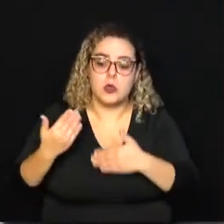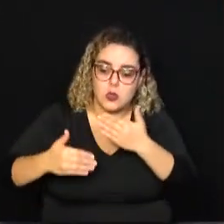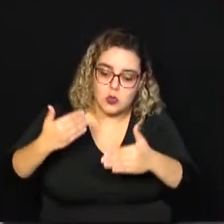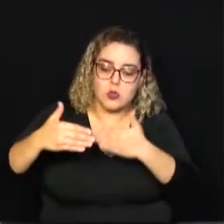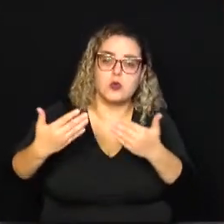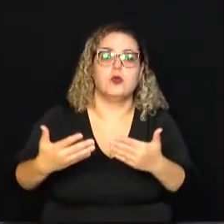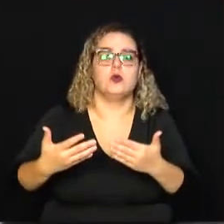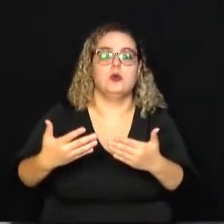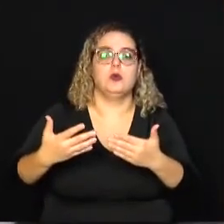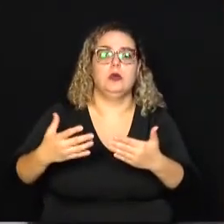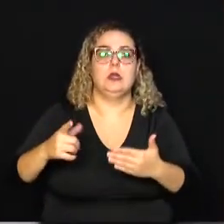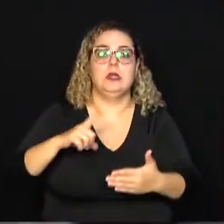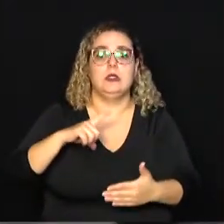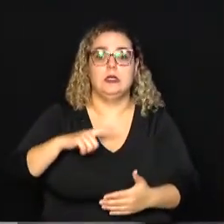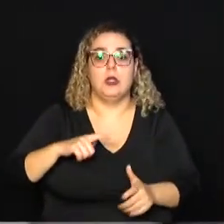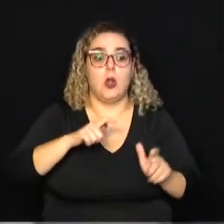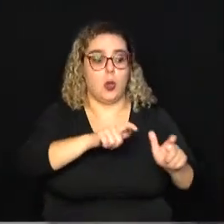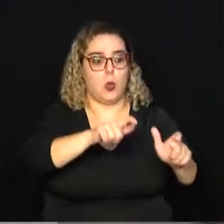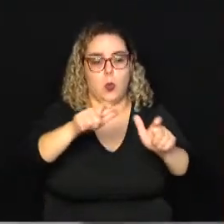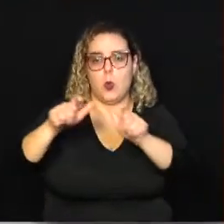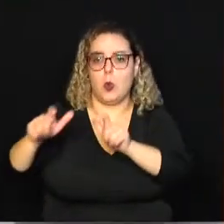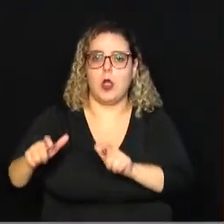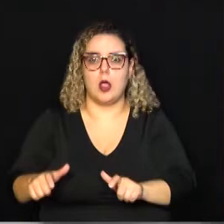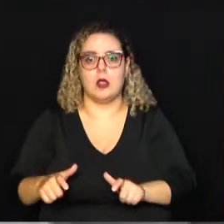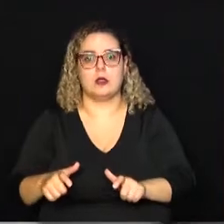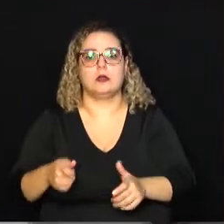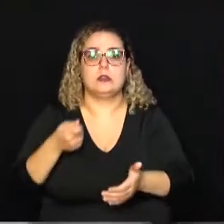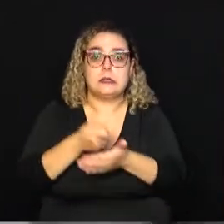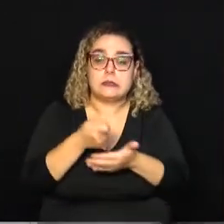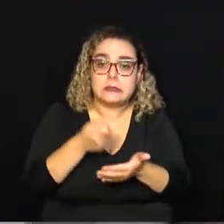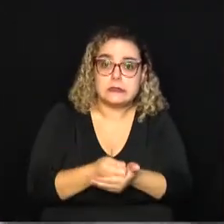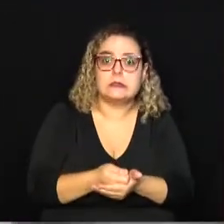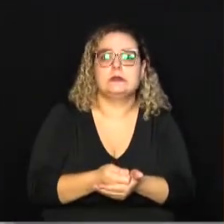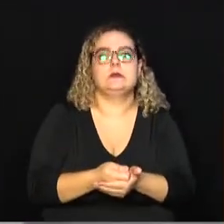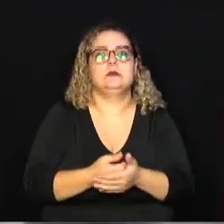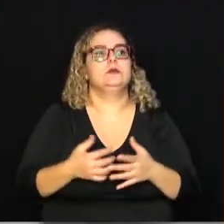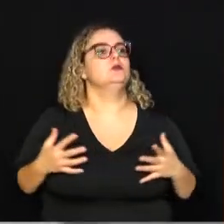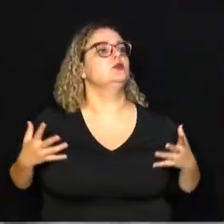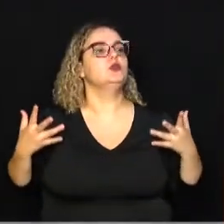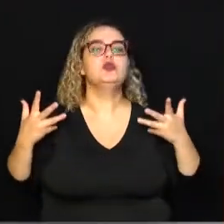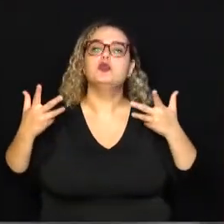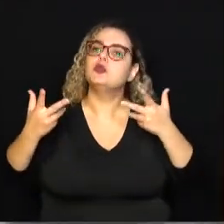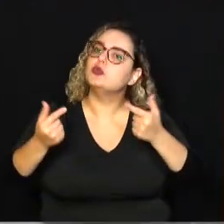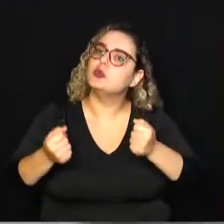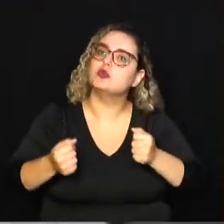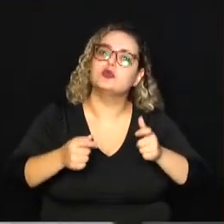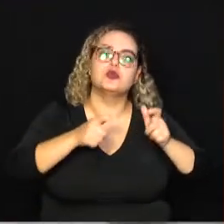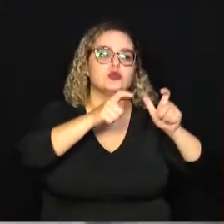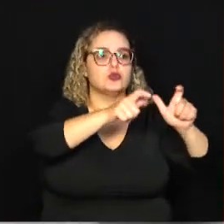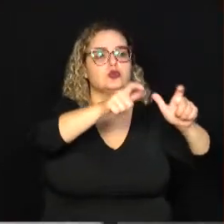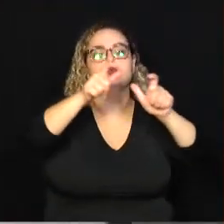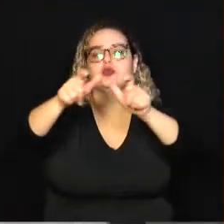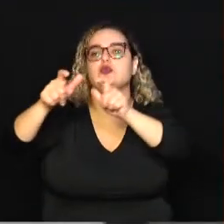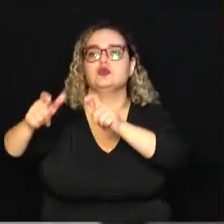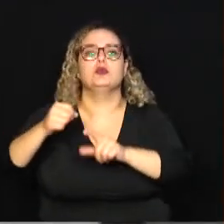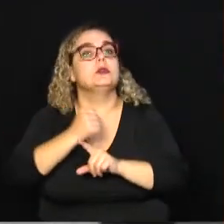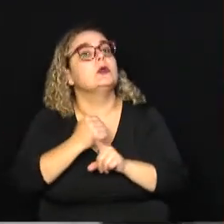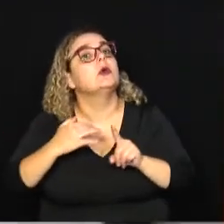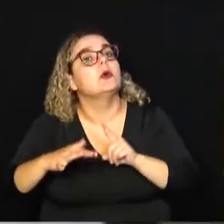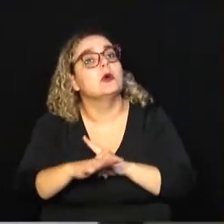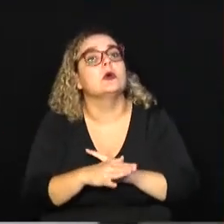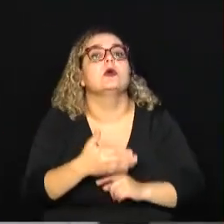ganhando espaço nas vacinas. É importante que seja feita pressão por todos os organismos da sociedade para que o governo